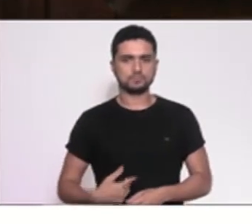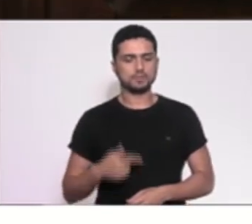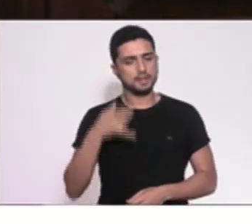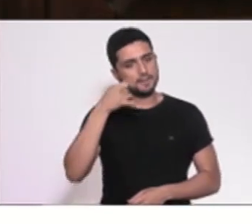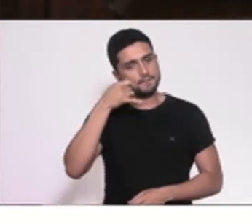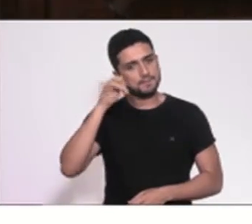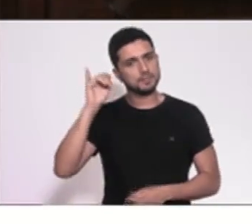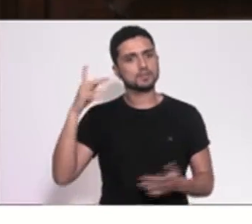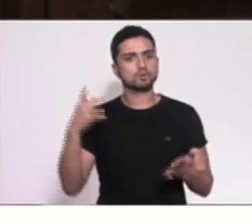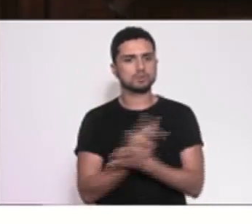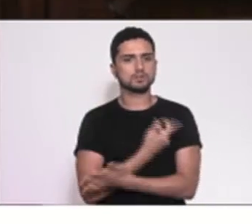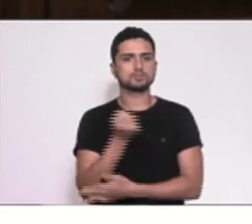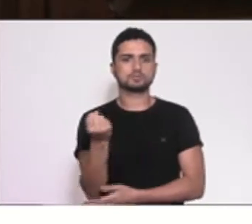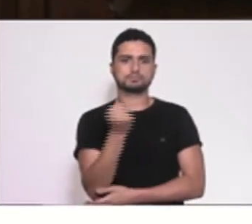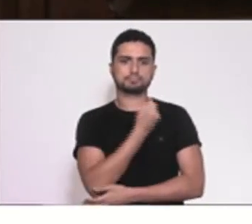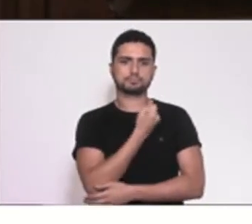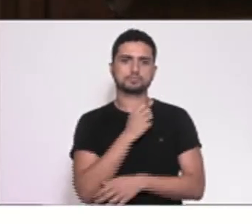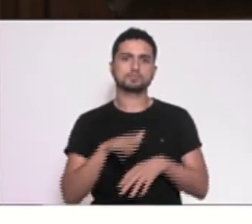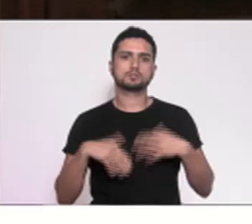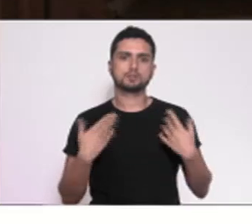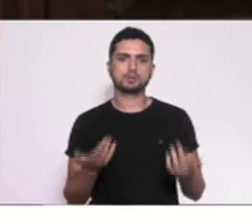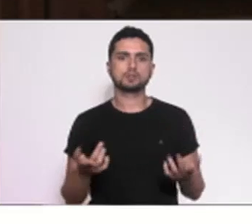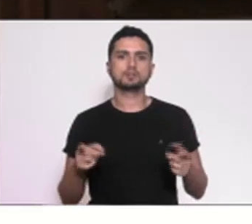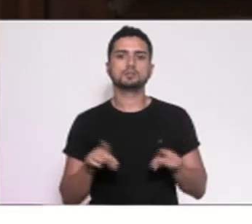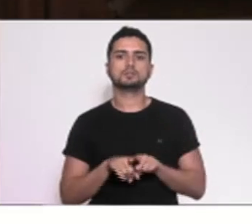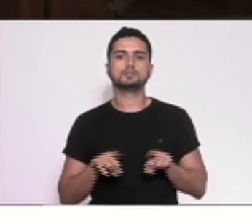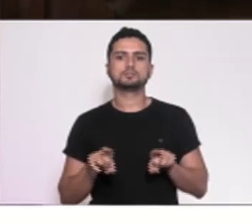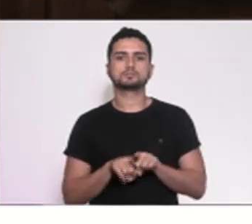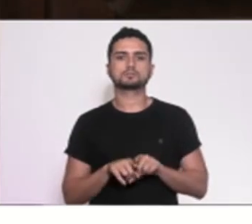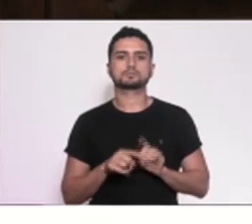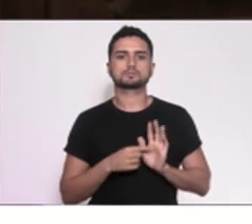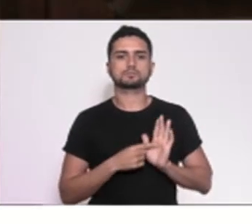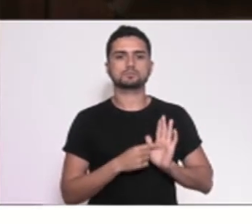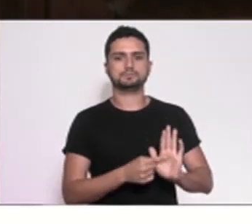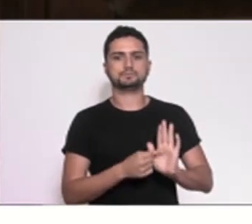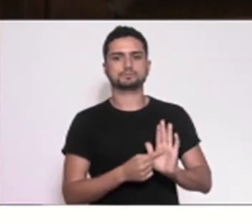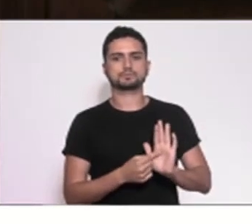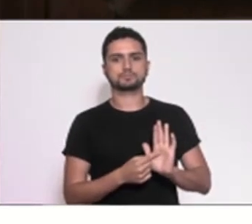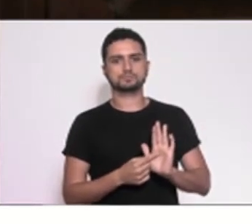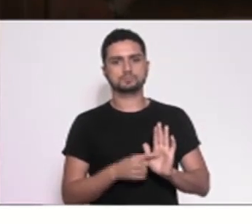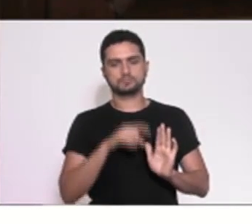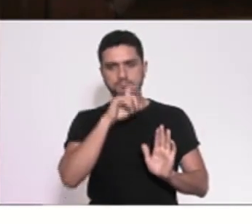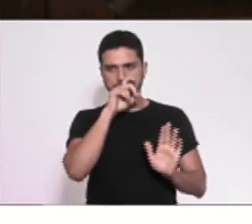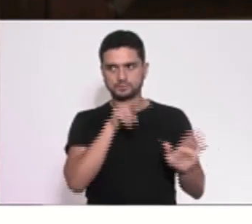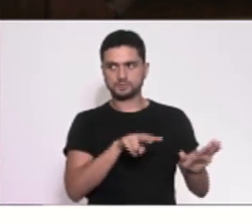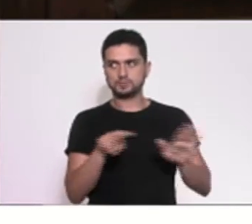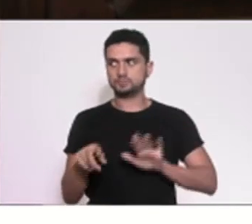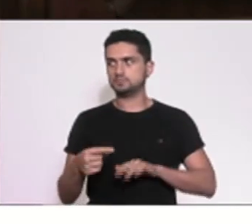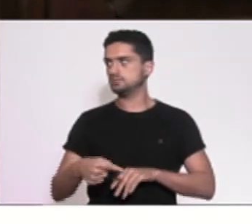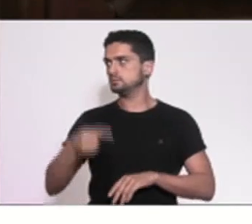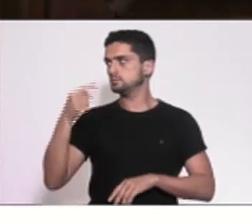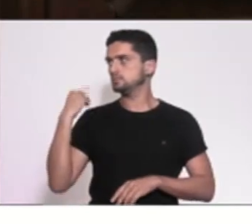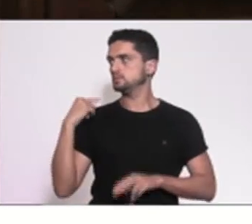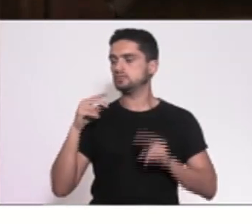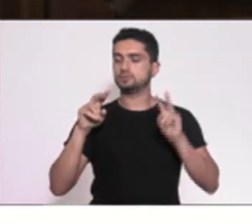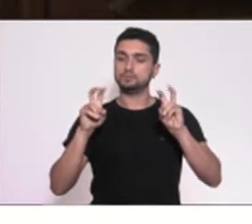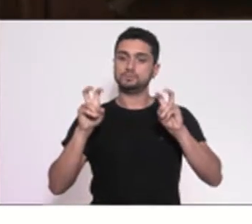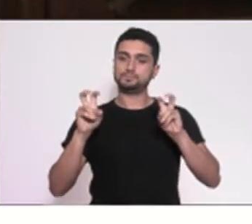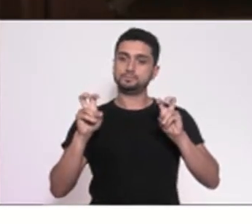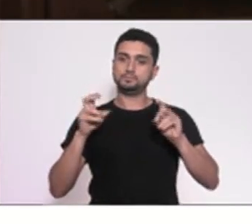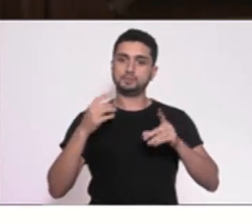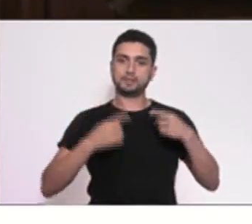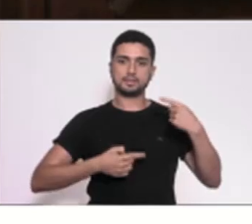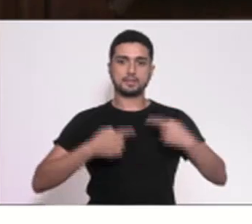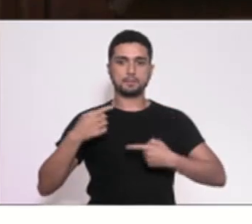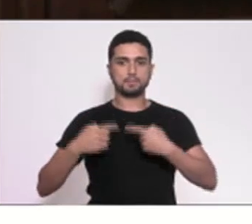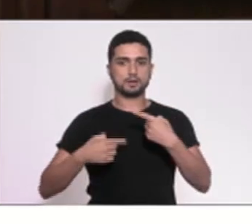senhor presidente, diante disso, também, ao apresentar aqui na última semana com relação ao